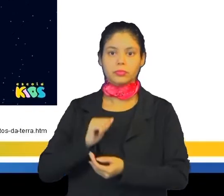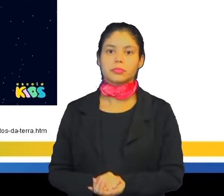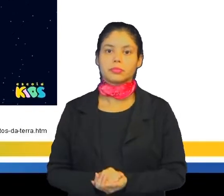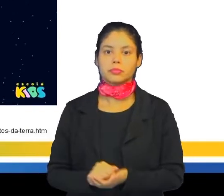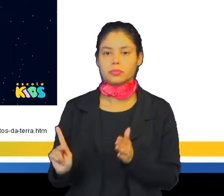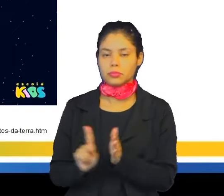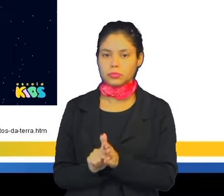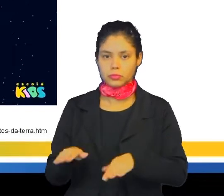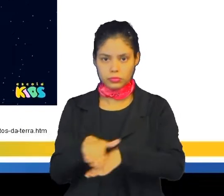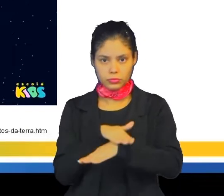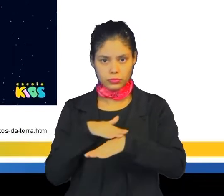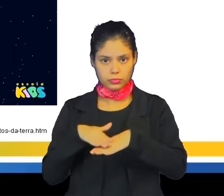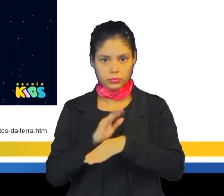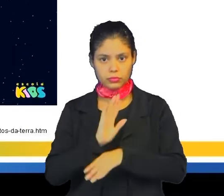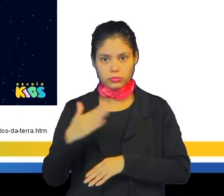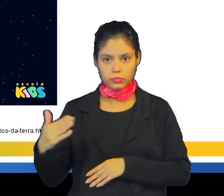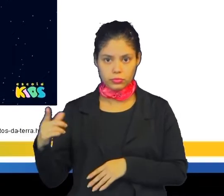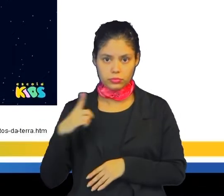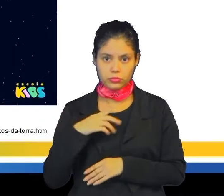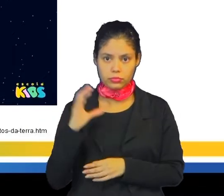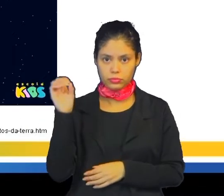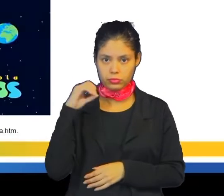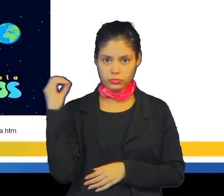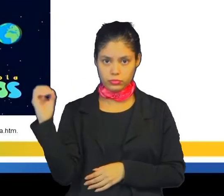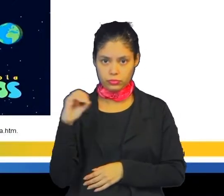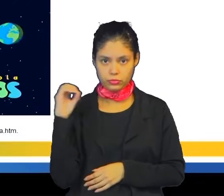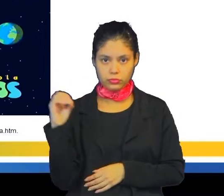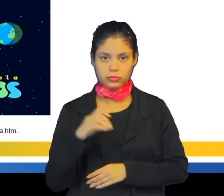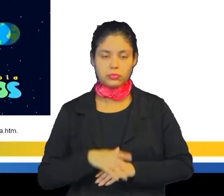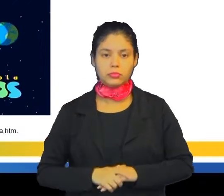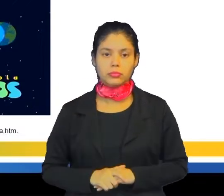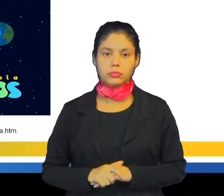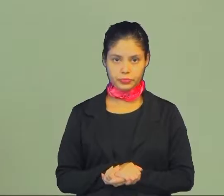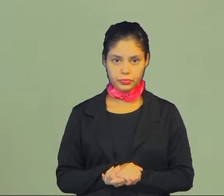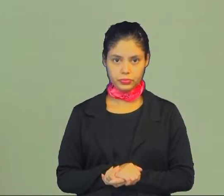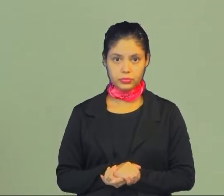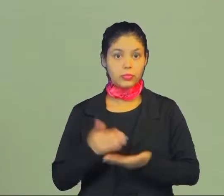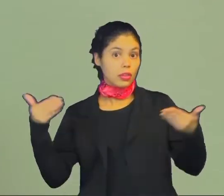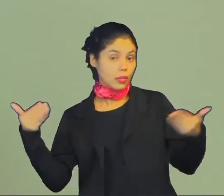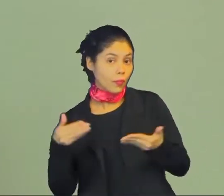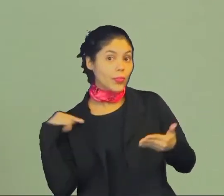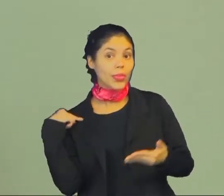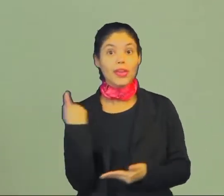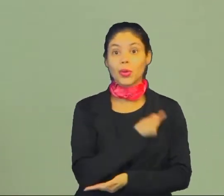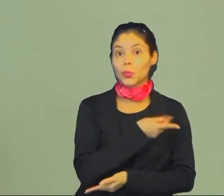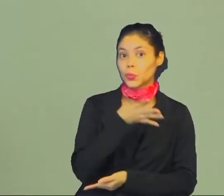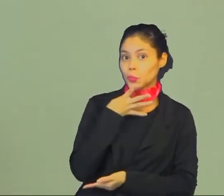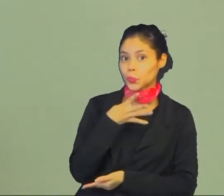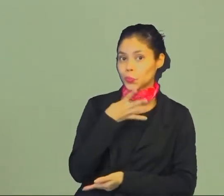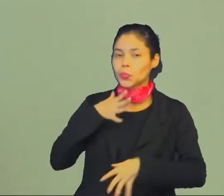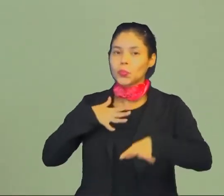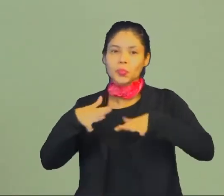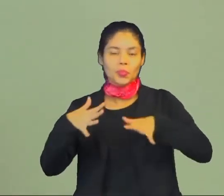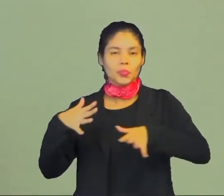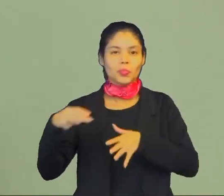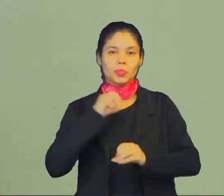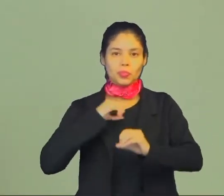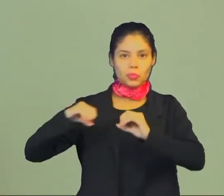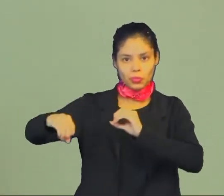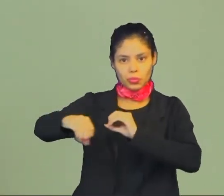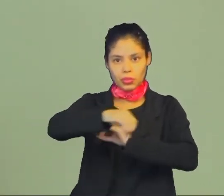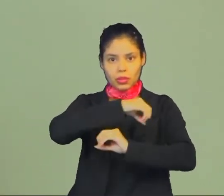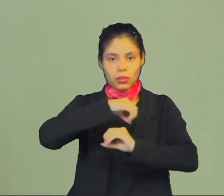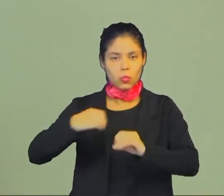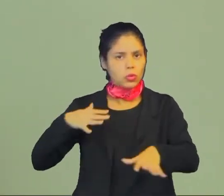pegando na superfície da terra o quanto ela gira agora nós vamos conhecer o movimento de